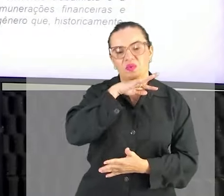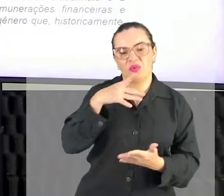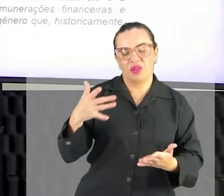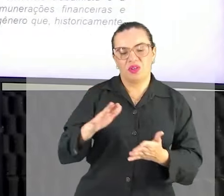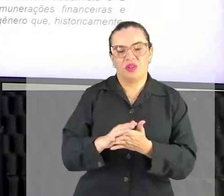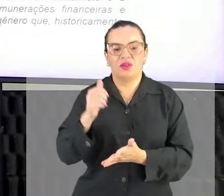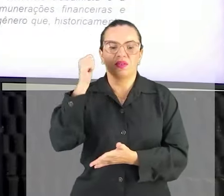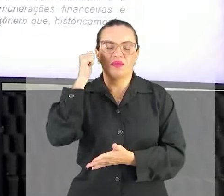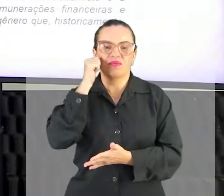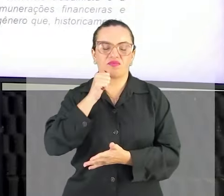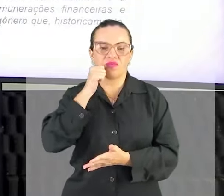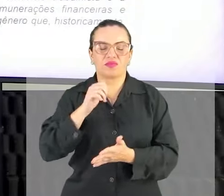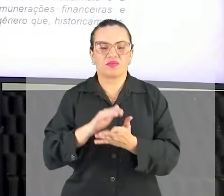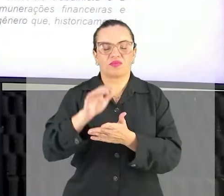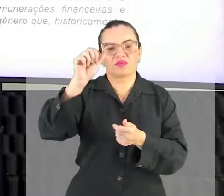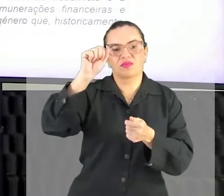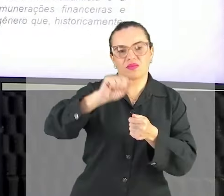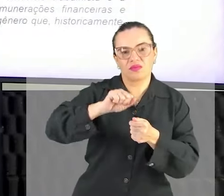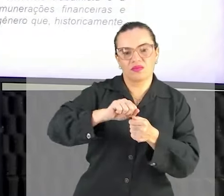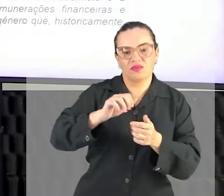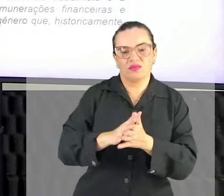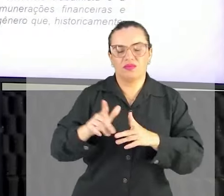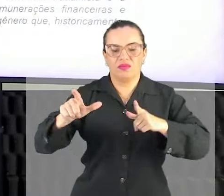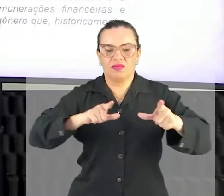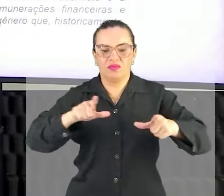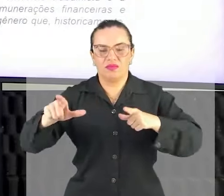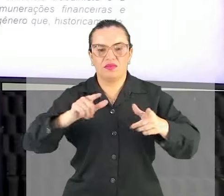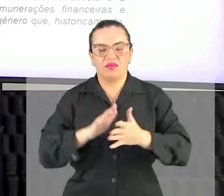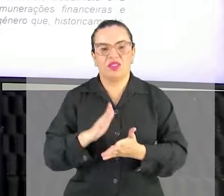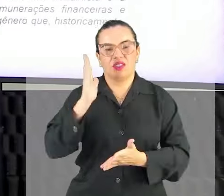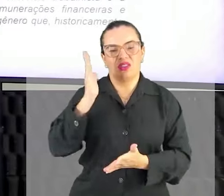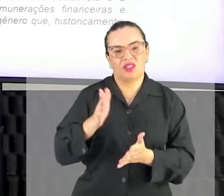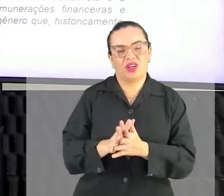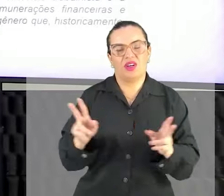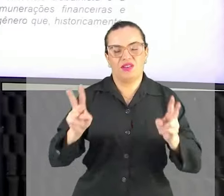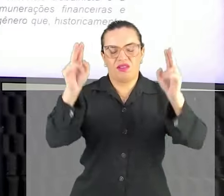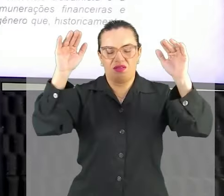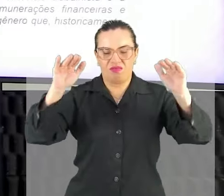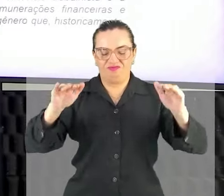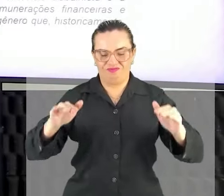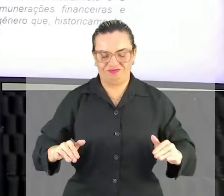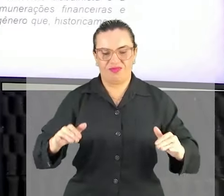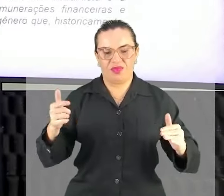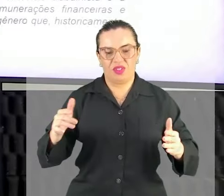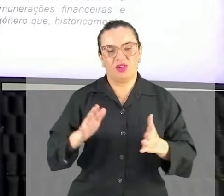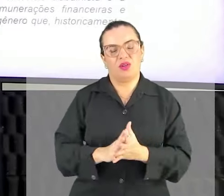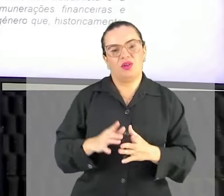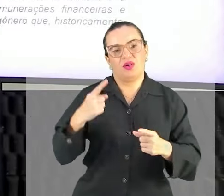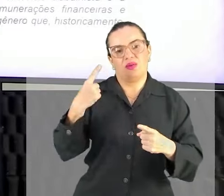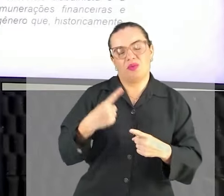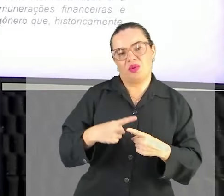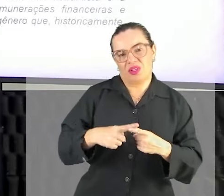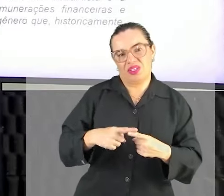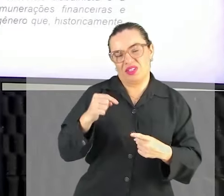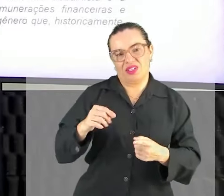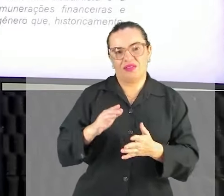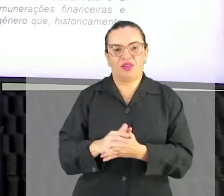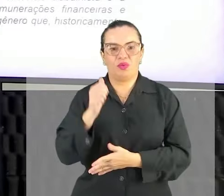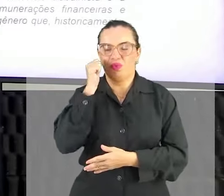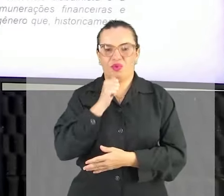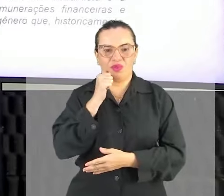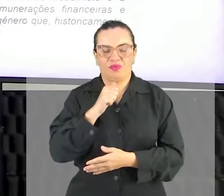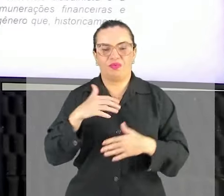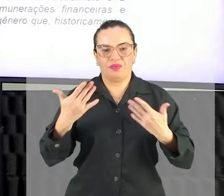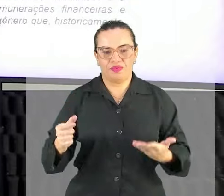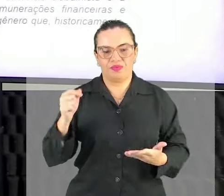mulheres que fazem parte desse trabalho já são desvalorizadas por si só por conta de serem mulheres. Então,